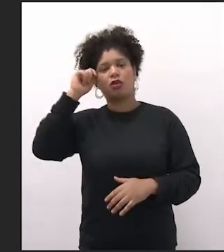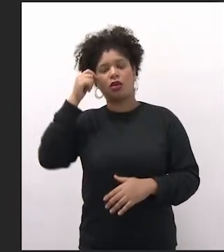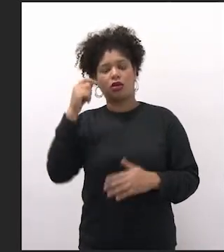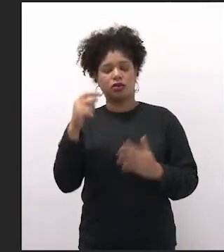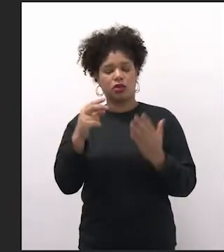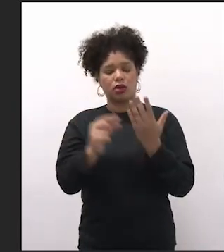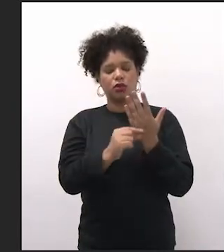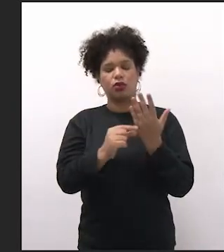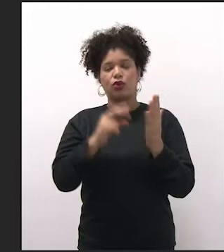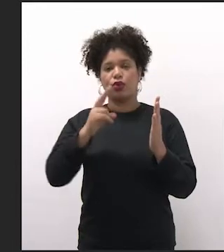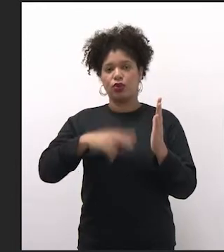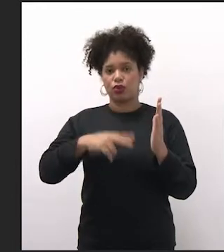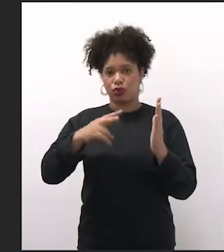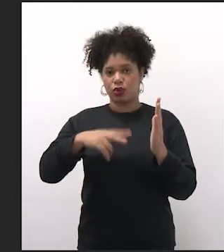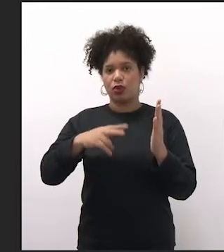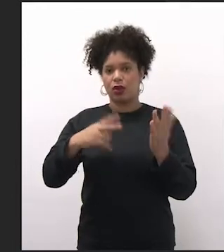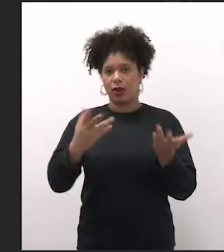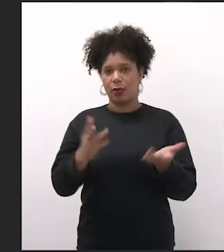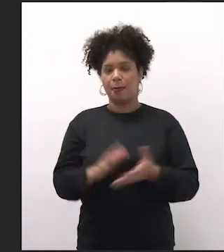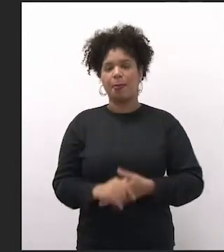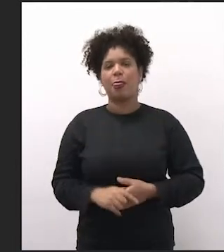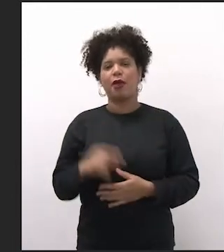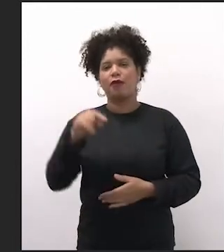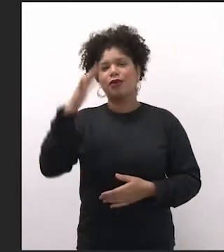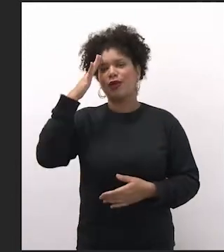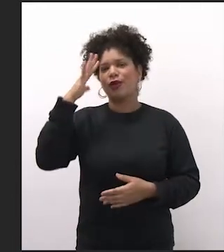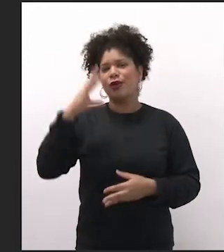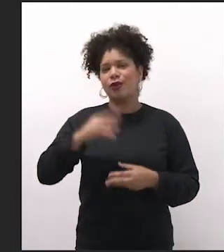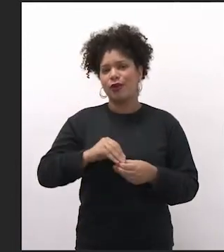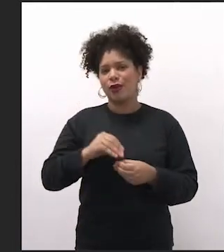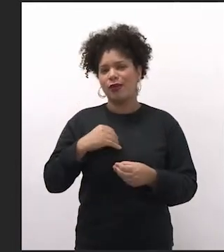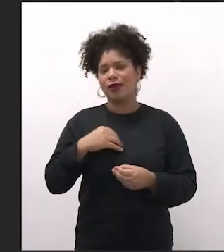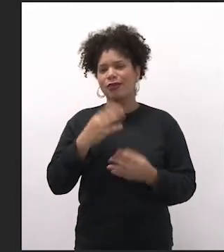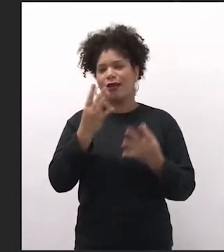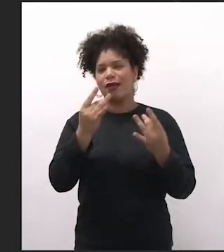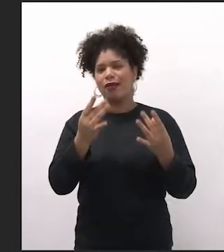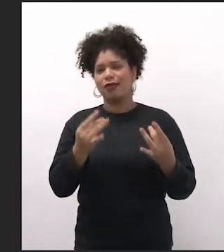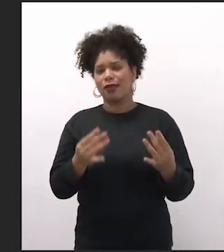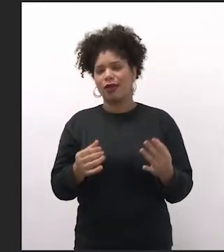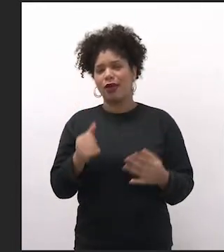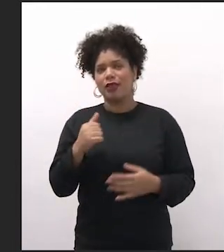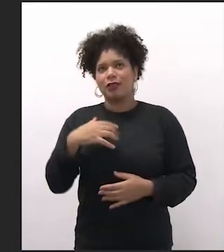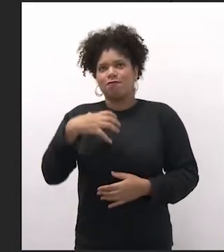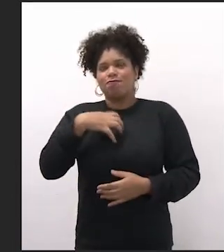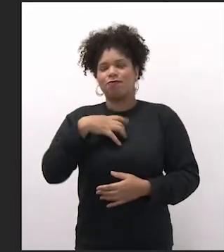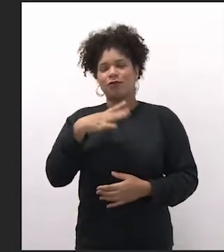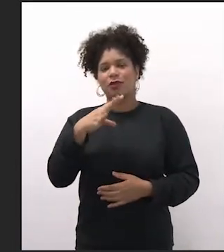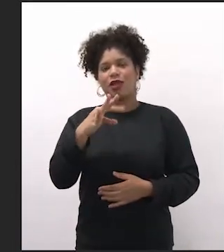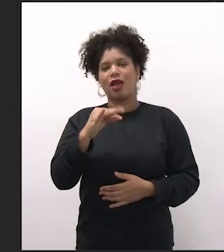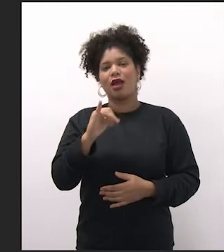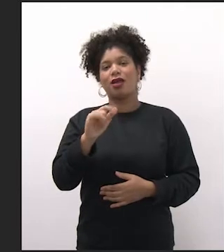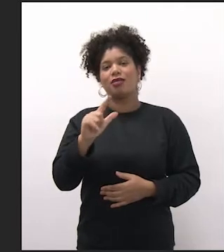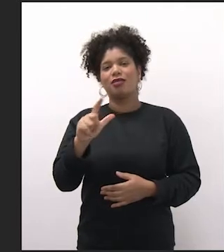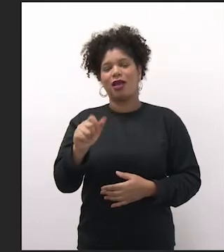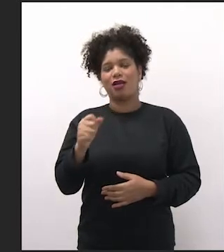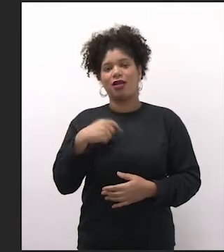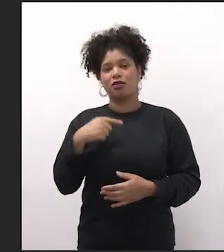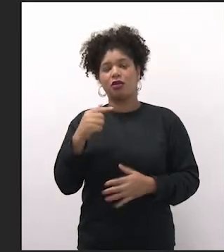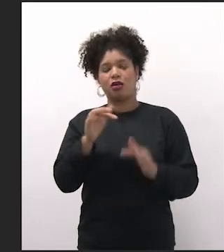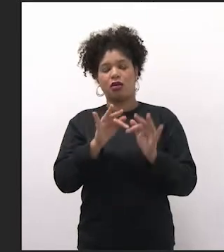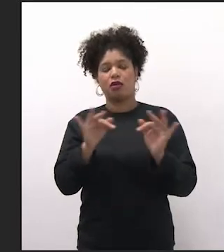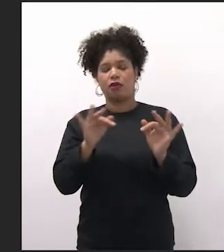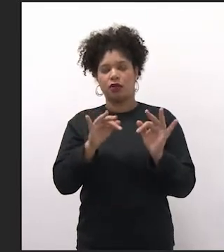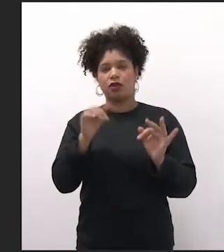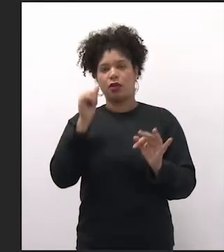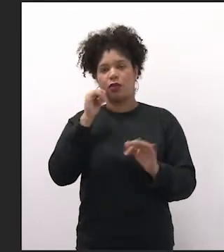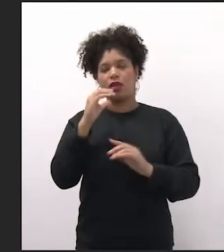E para traduzir para vocês o que a escrita de Tailane me causa, tem uma frase muito interessante de uma autora